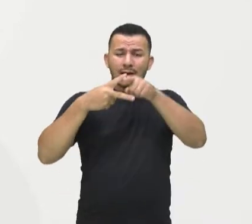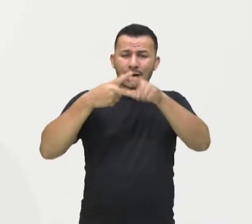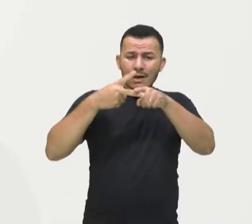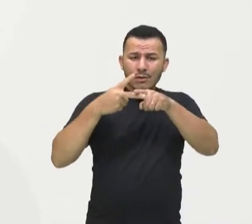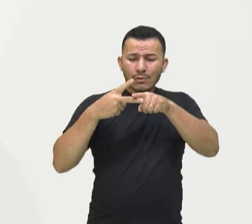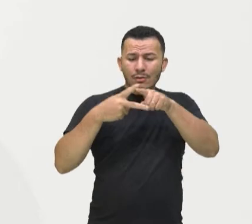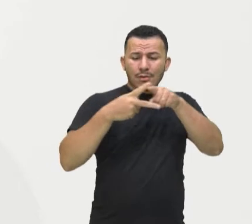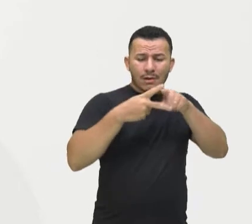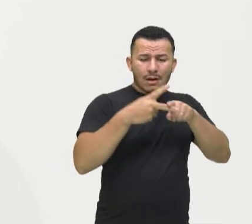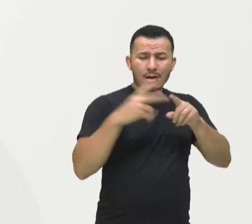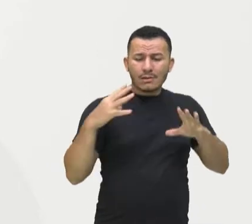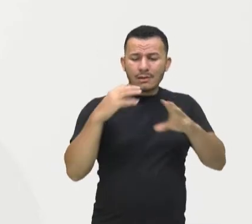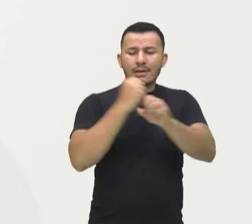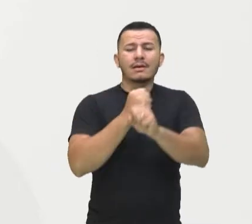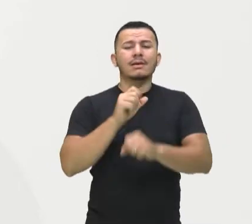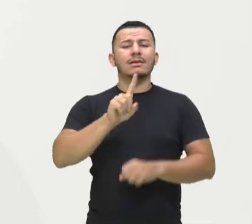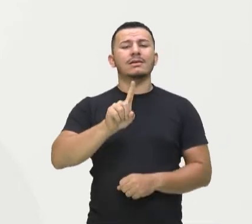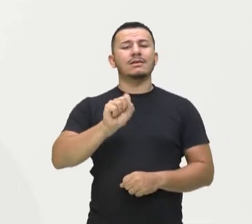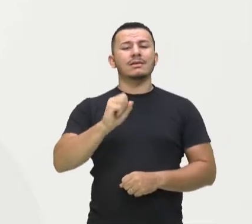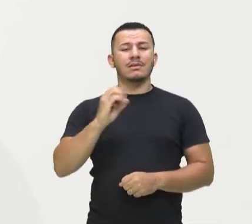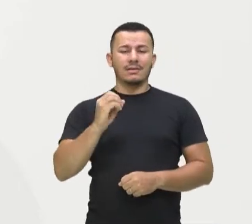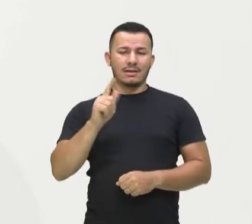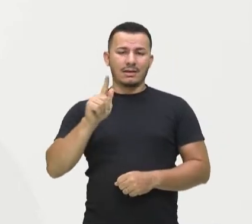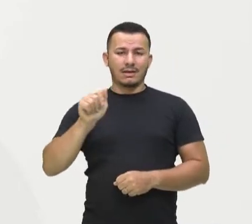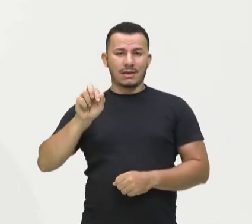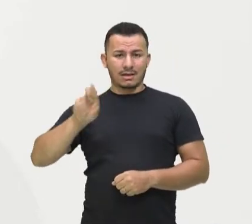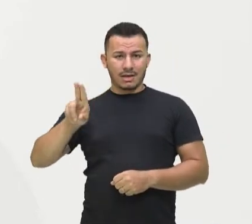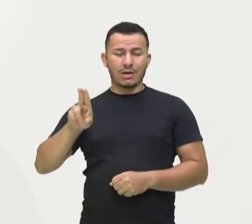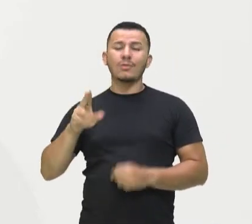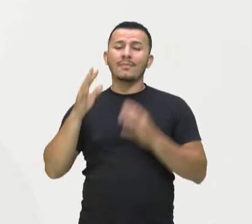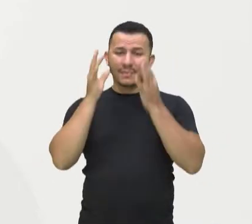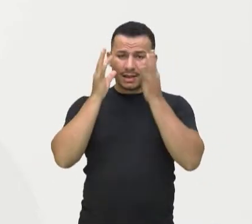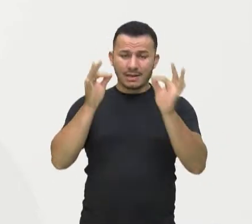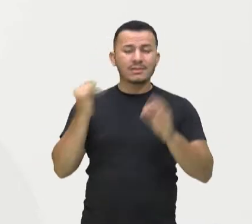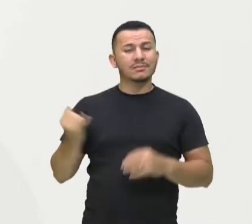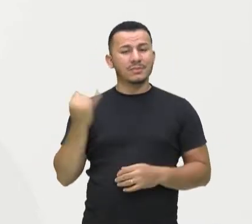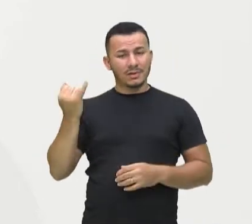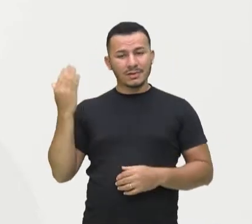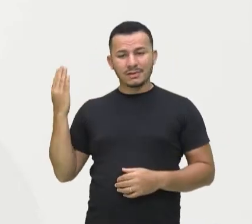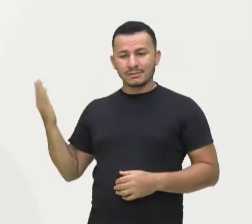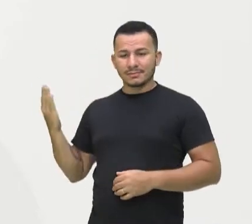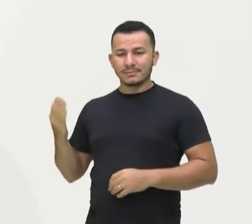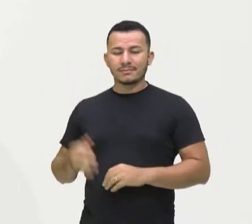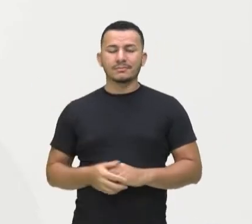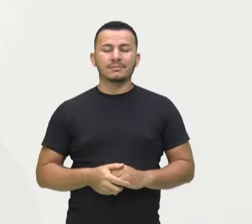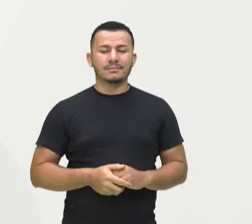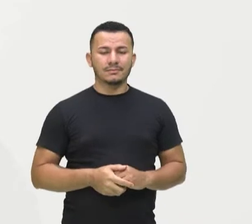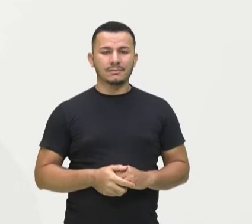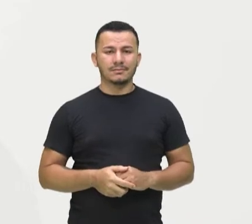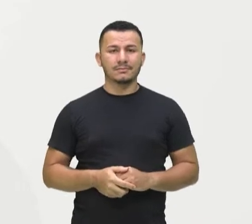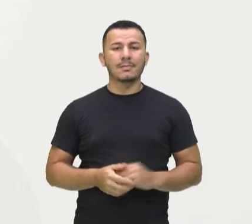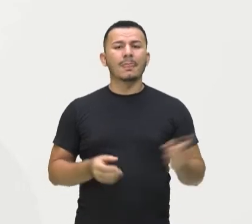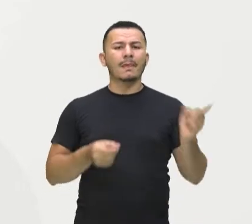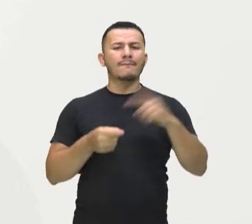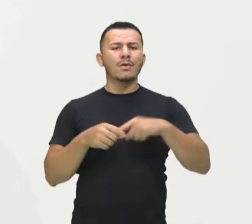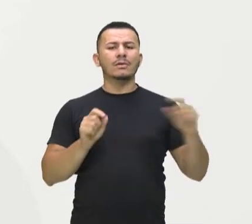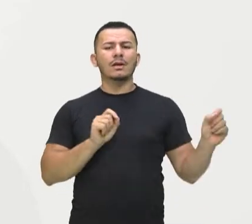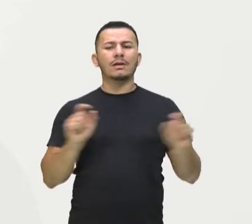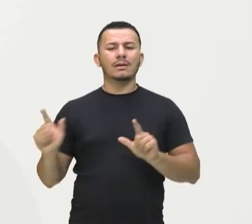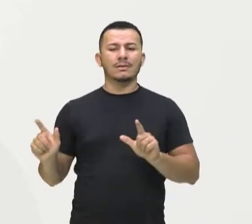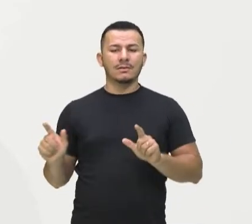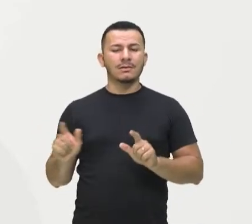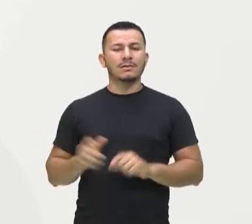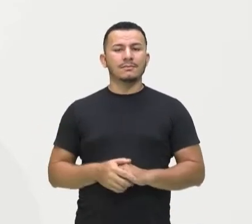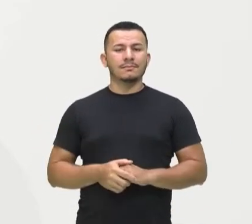180 graus, beleza? Importantíssimo esse detalhe aqui que o professor mostrou para você. Vou voltar aqui na nossa primeira cartela, que você vai ver uma